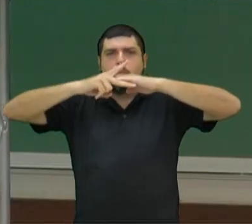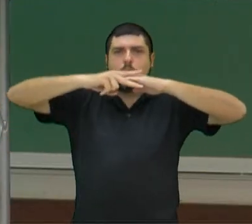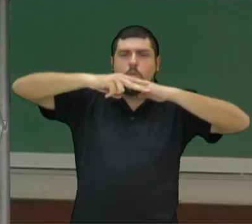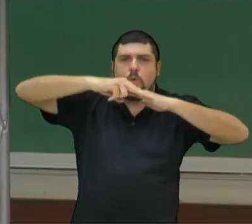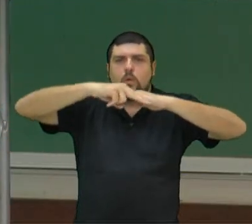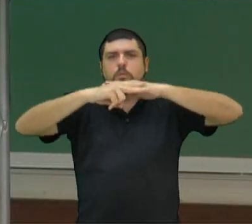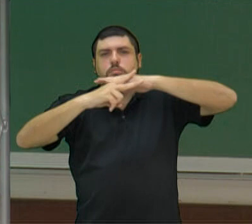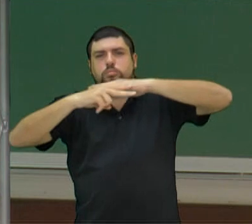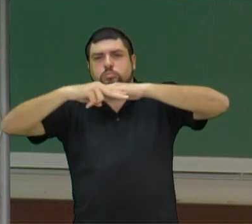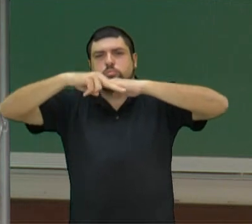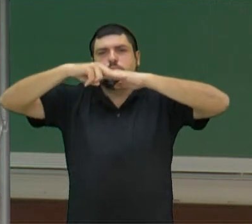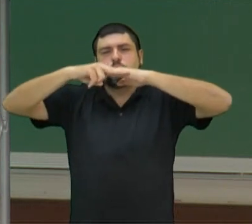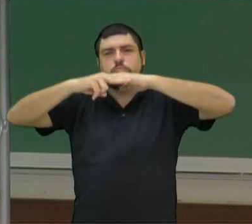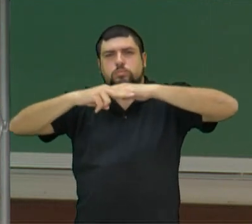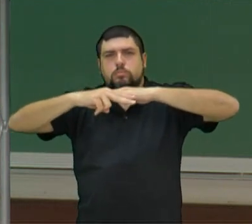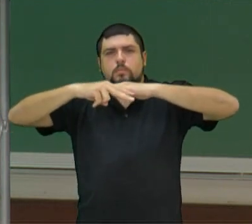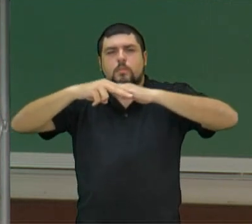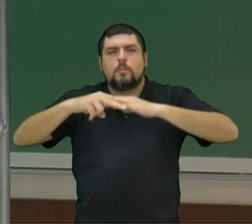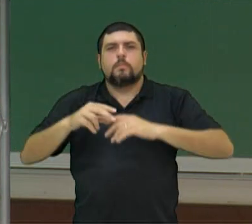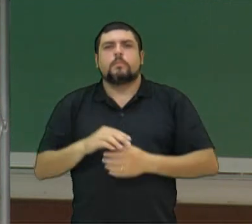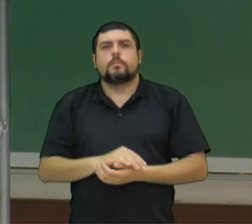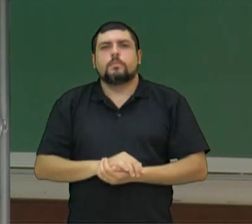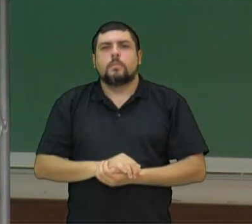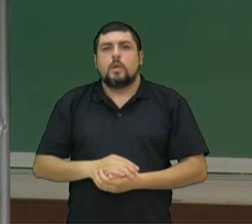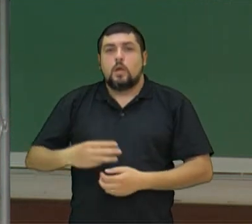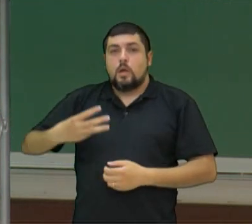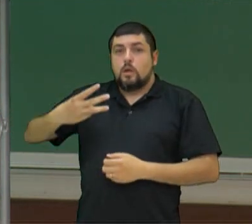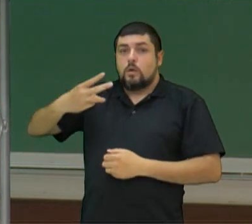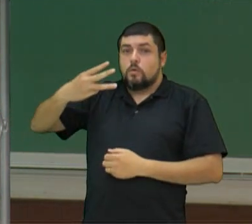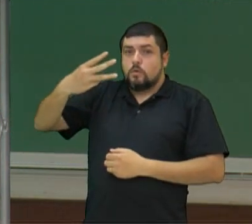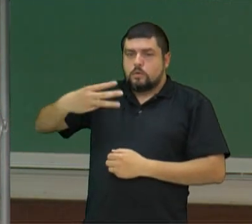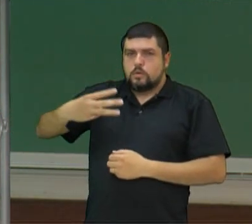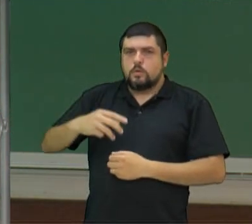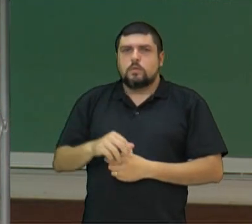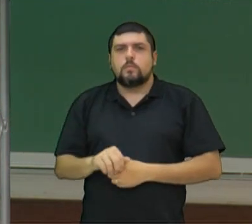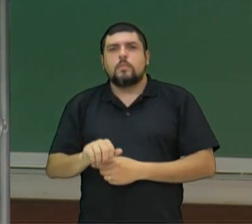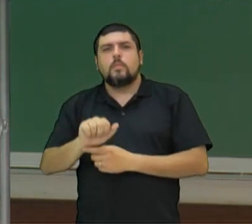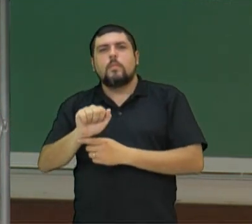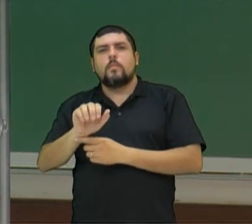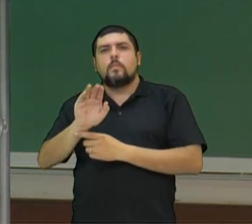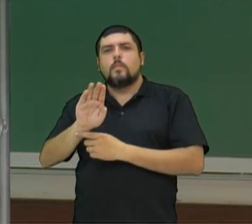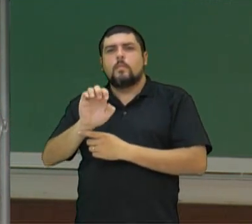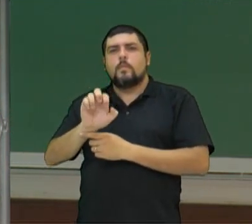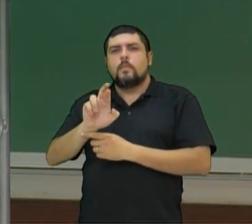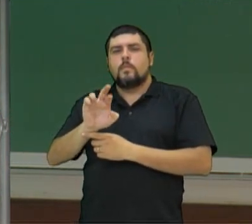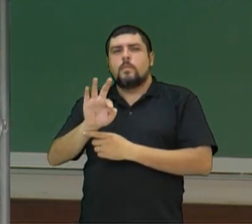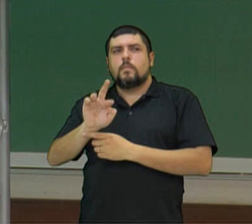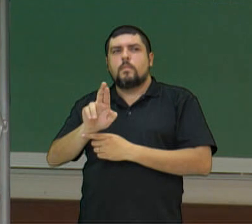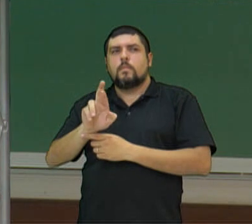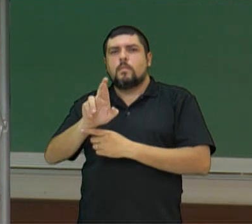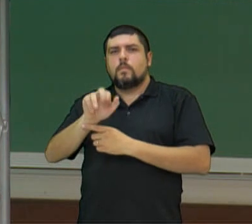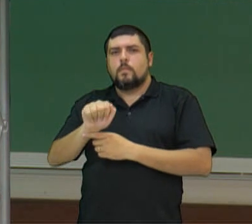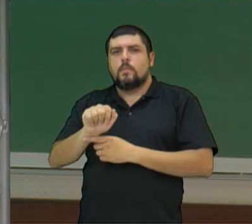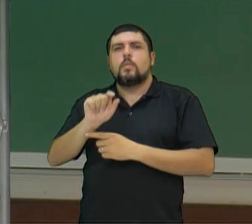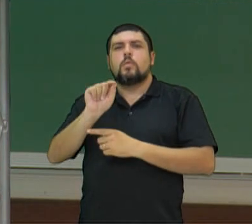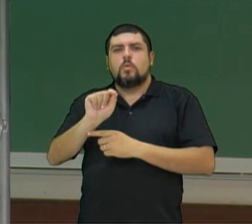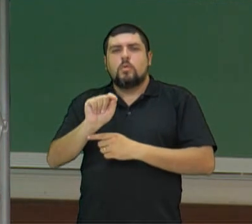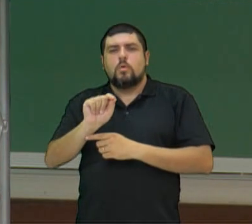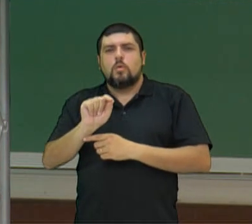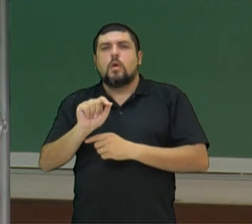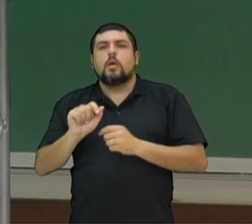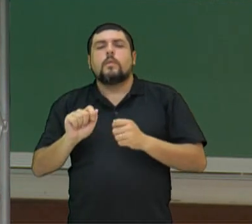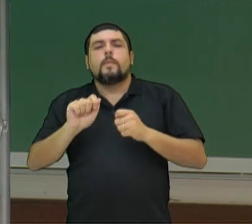cancan. O terceiro movimento é a abertura, né? Novamente, cabeça e tronco